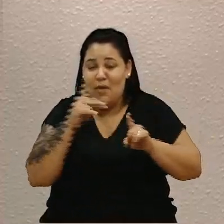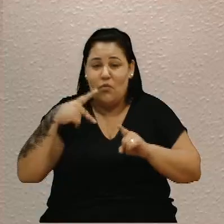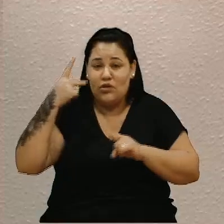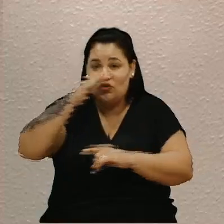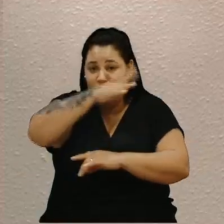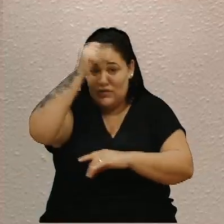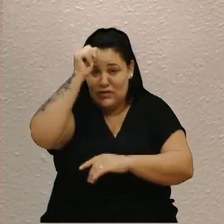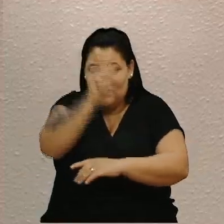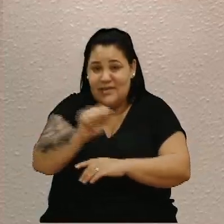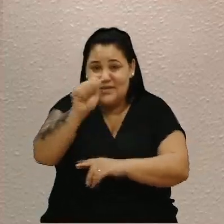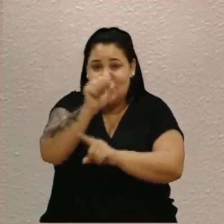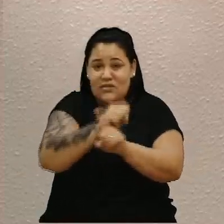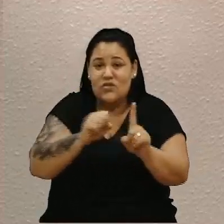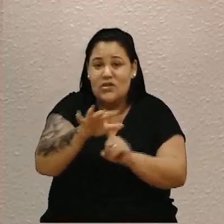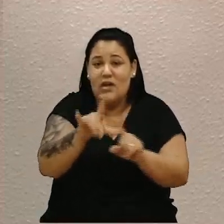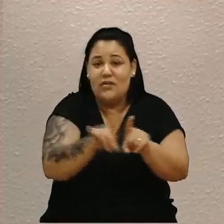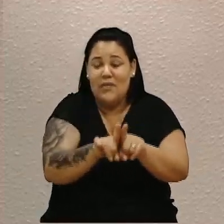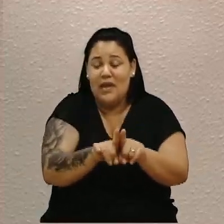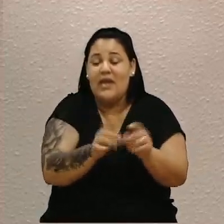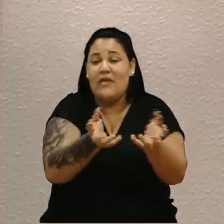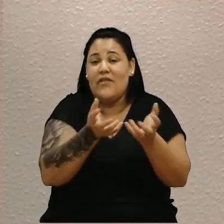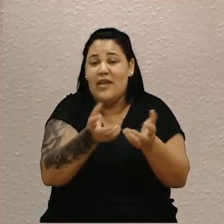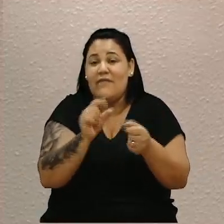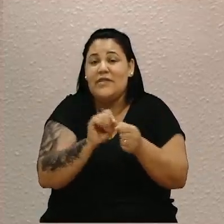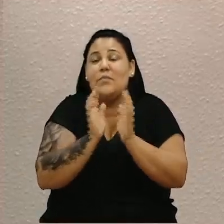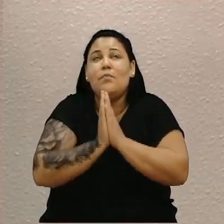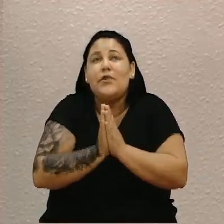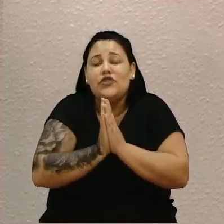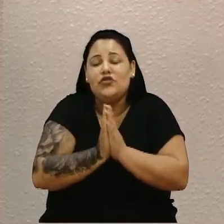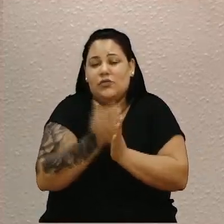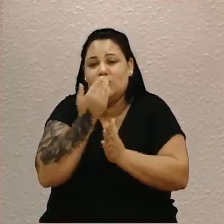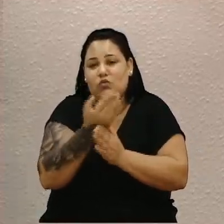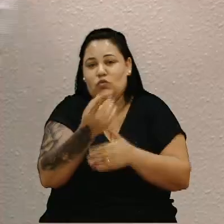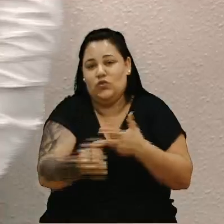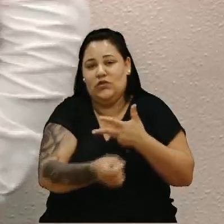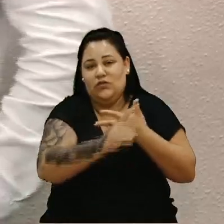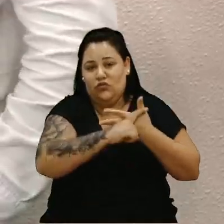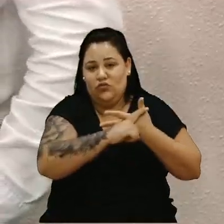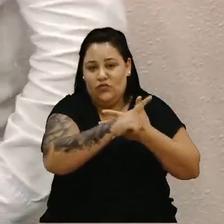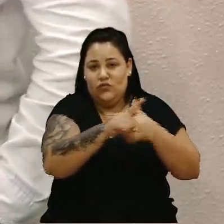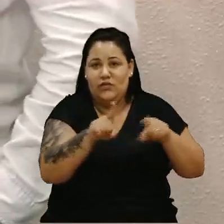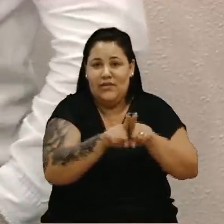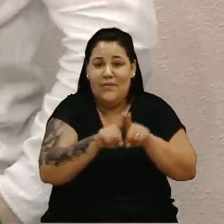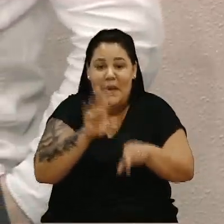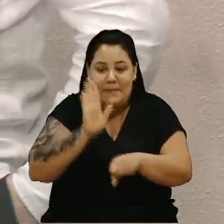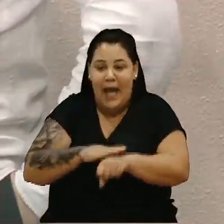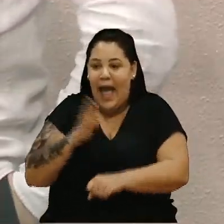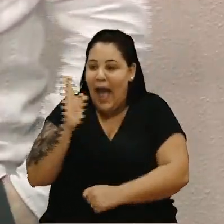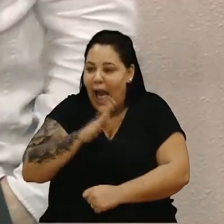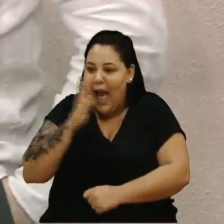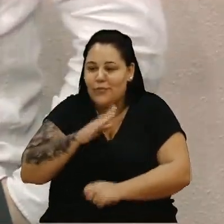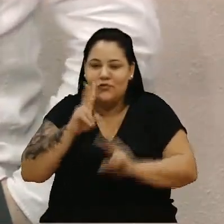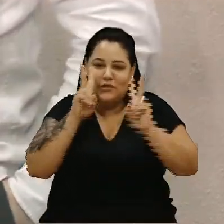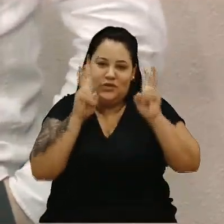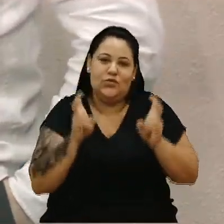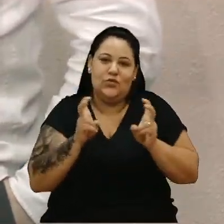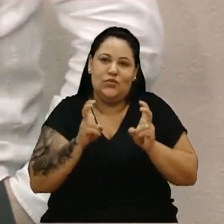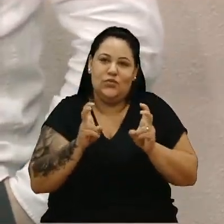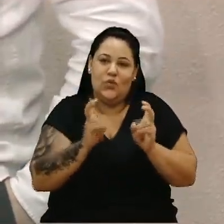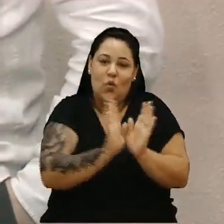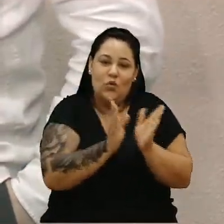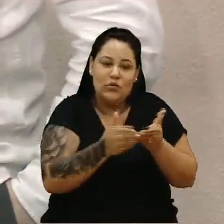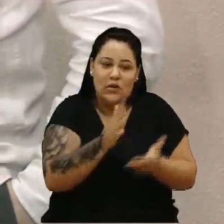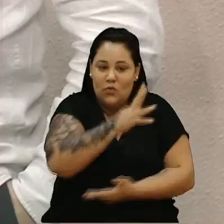de assistência social. Né? Então, eu queria fazer um apelo para que o Executivo fosse ágil nessa temática. O Conselho Municipal